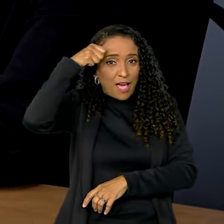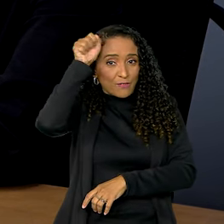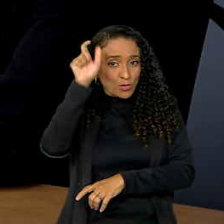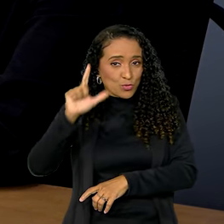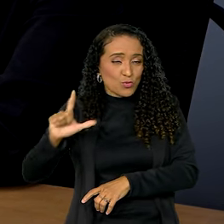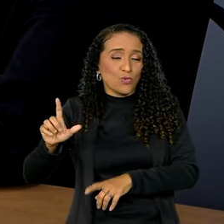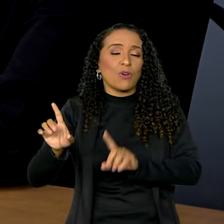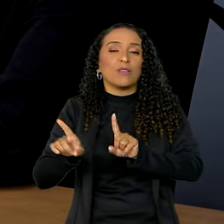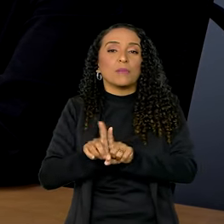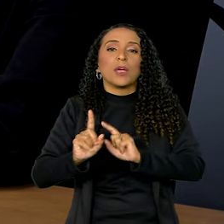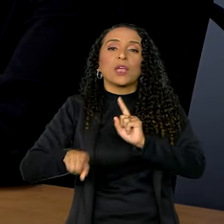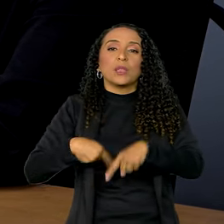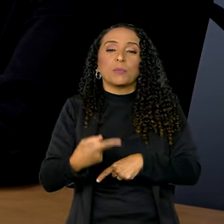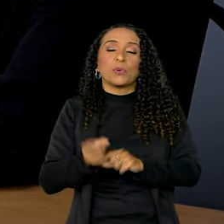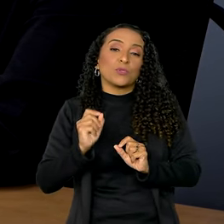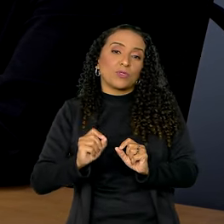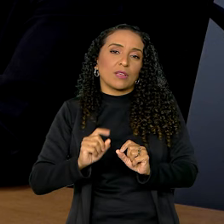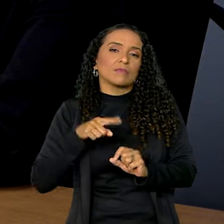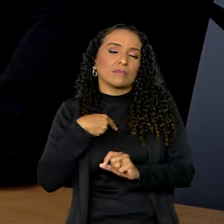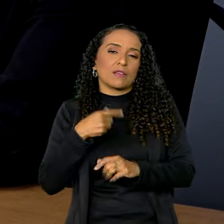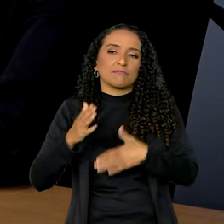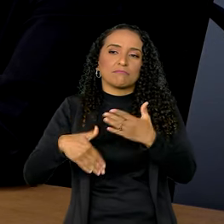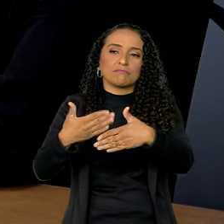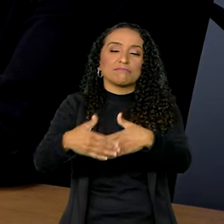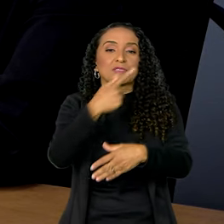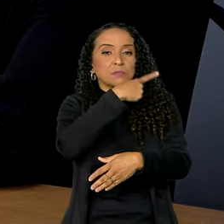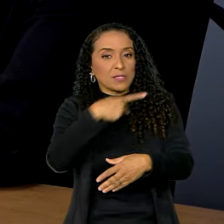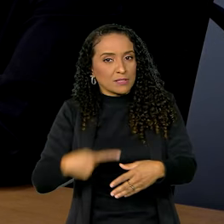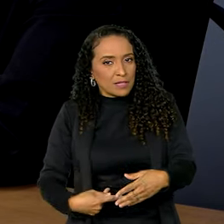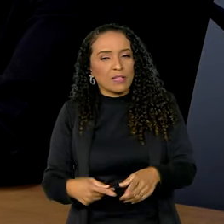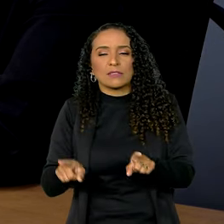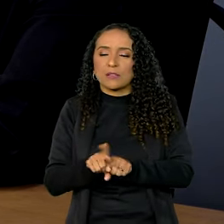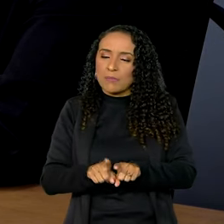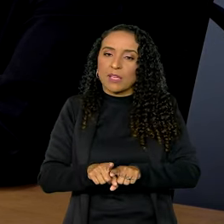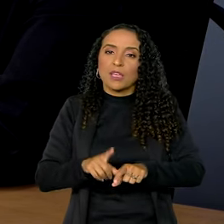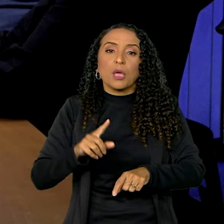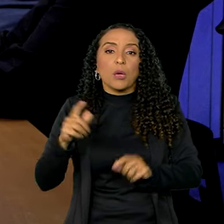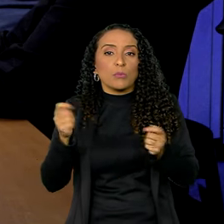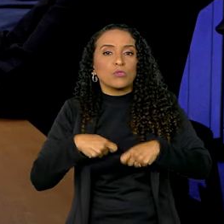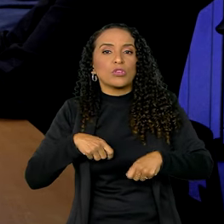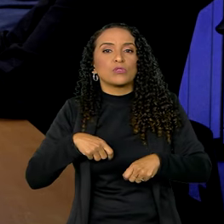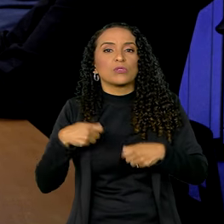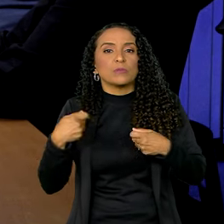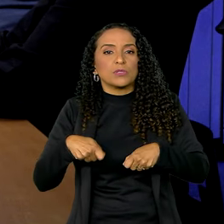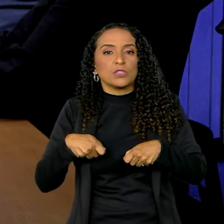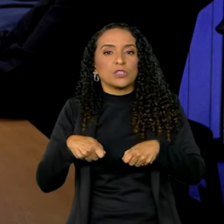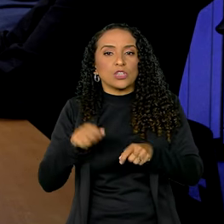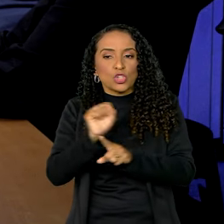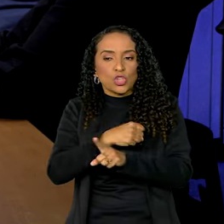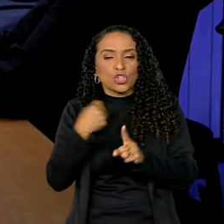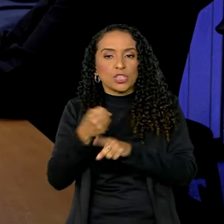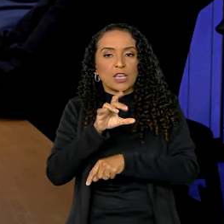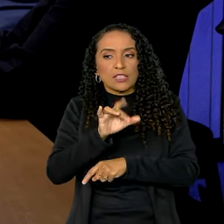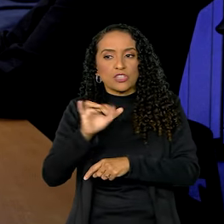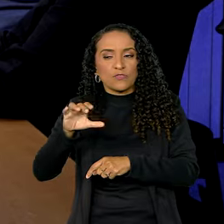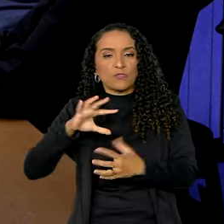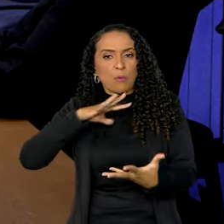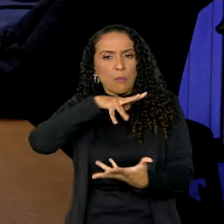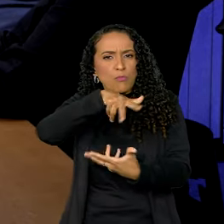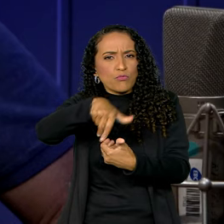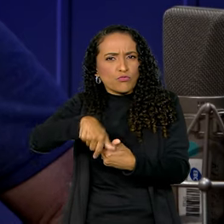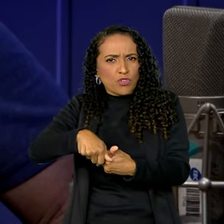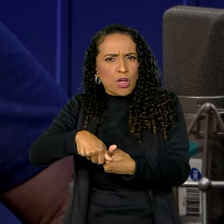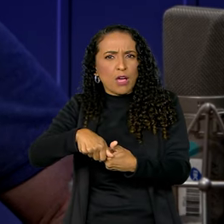Sul e depois né nas próximas presidências e é por isso que a gente precisa de uma sociedade civil Mundial